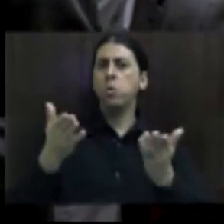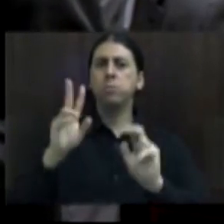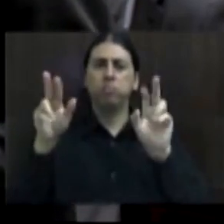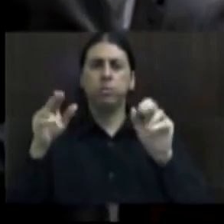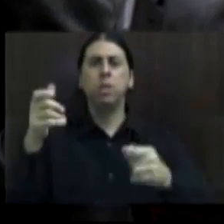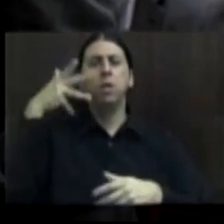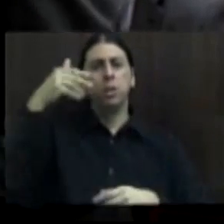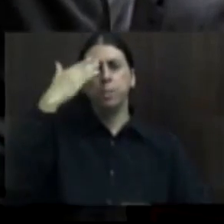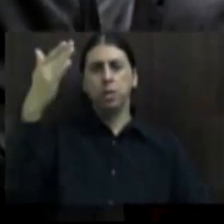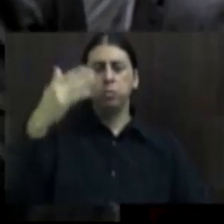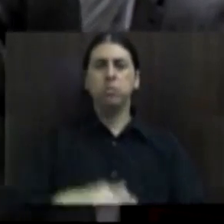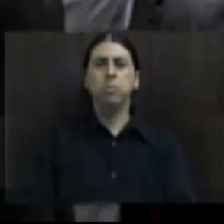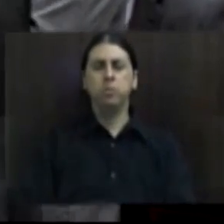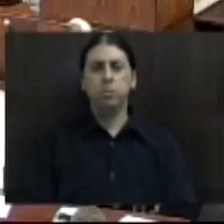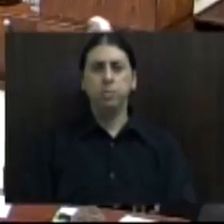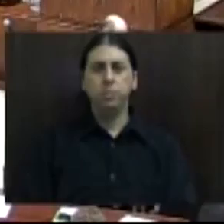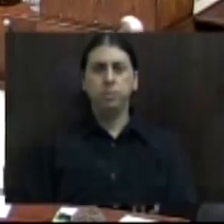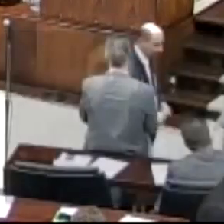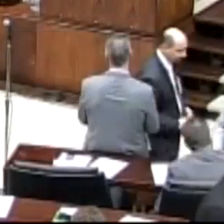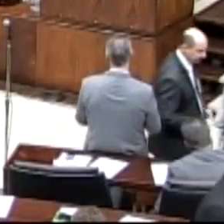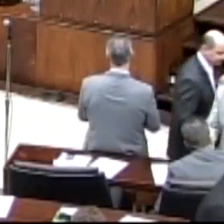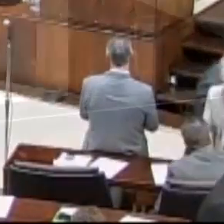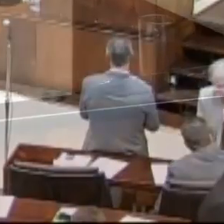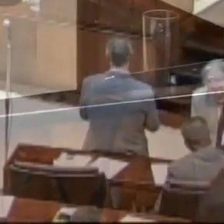tema esta casa obrigado